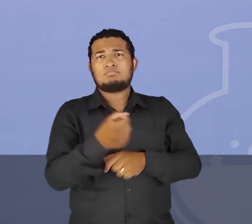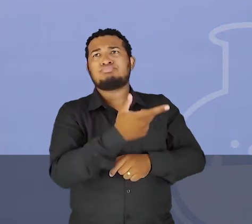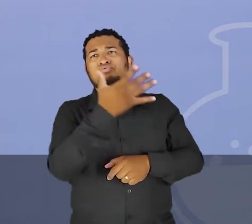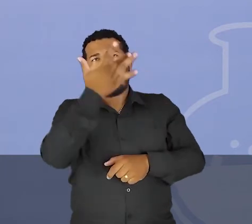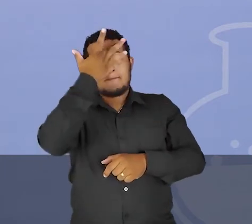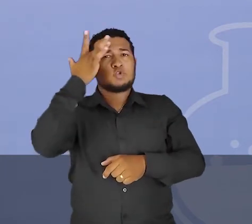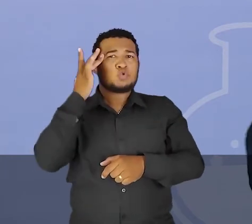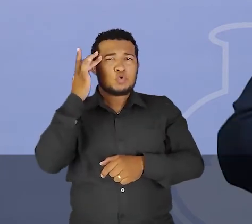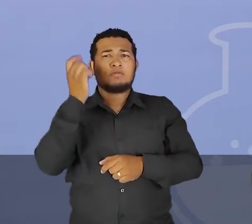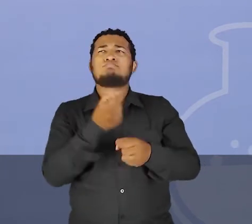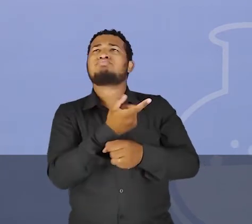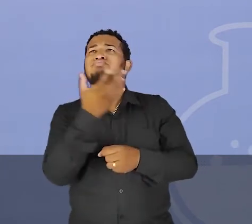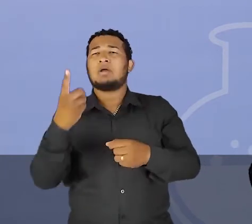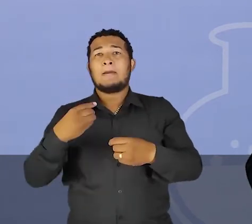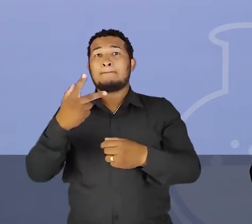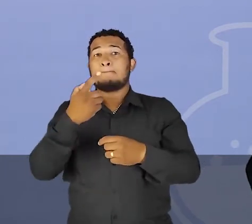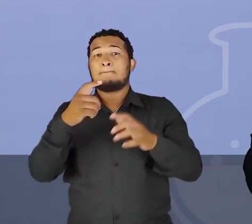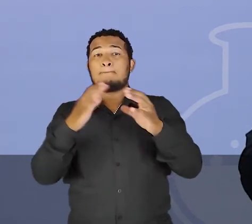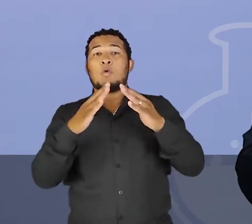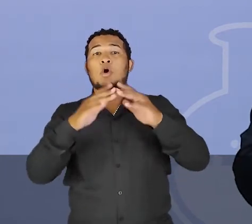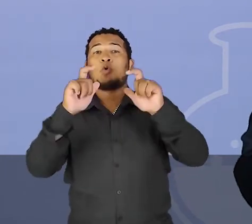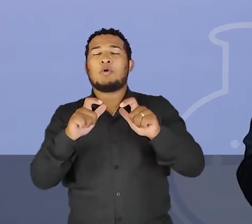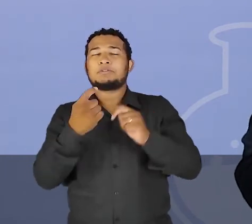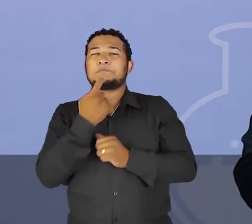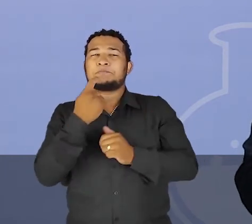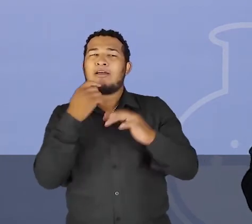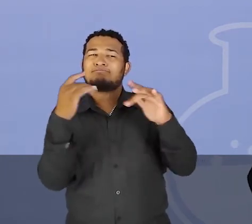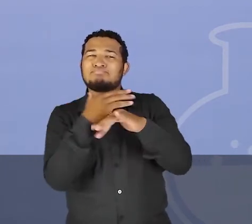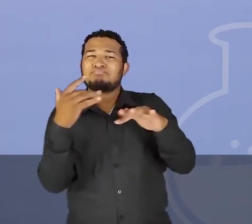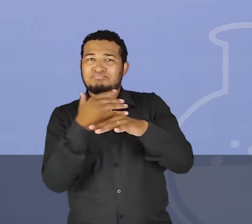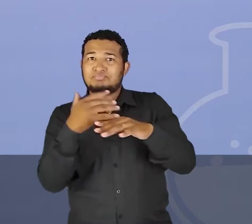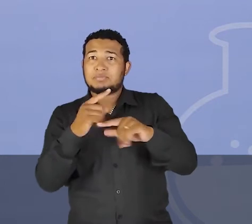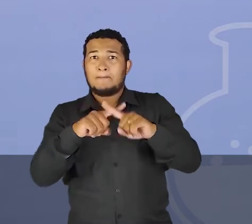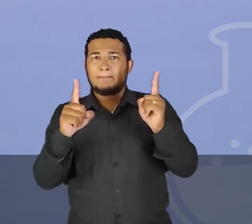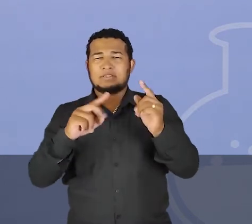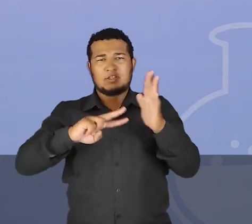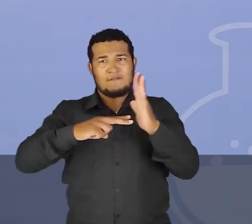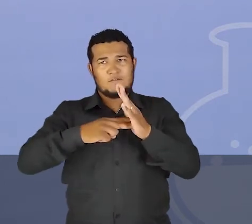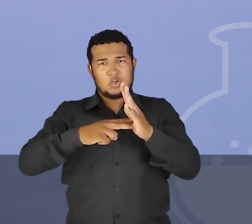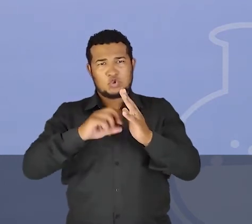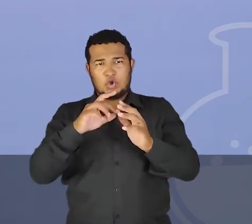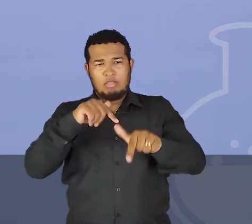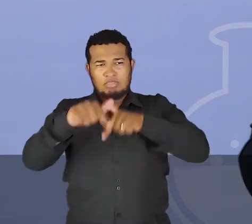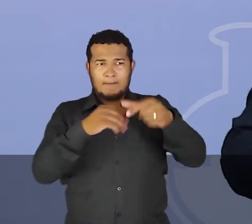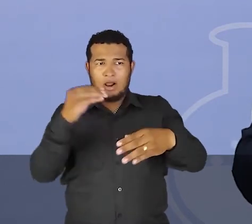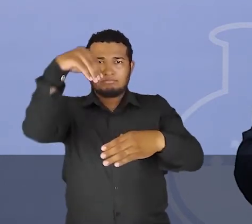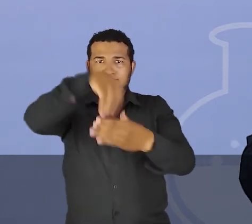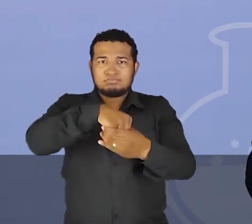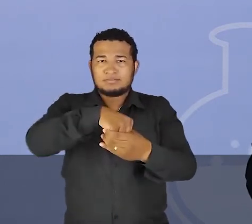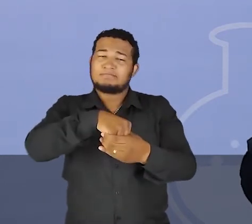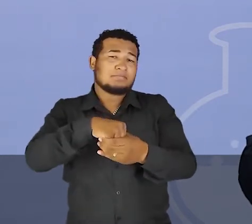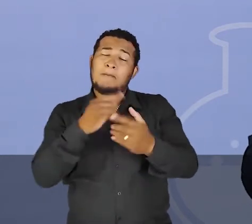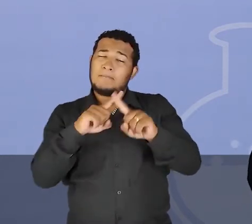mais próximo aos grandes centros. Mas não necessariamente para trabalhar nesses grandes centros, mas para